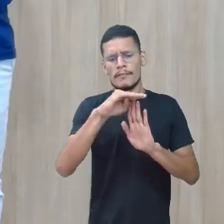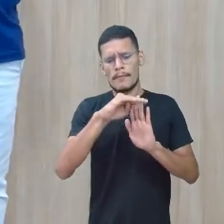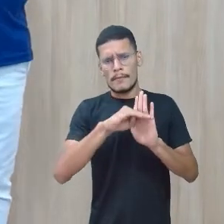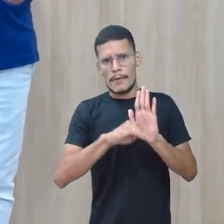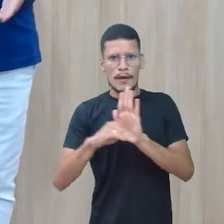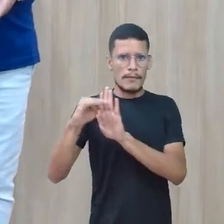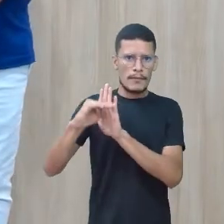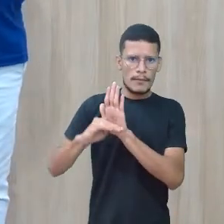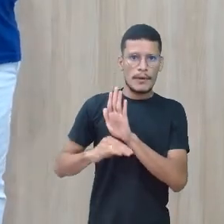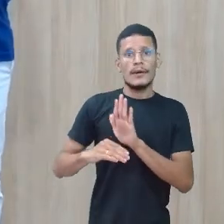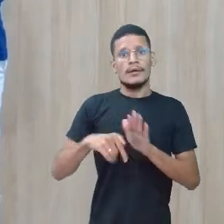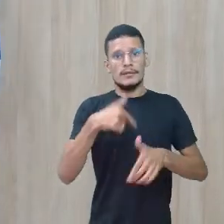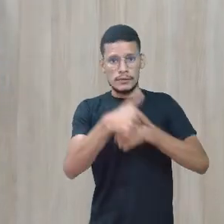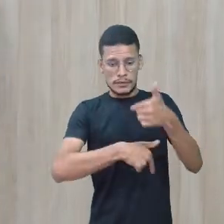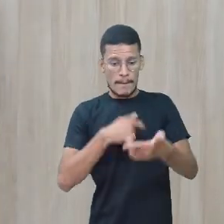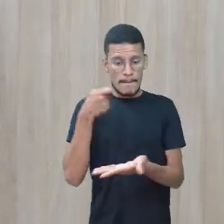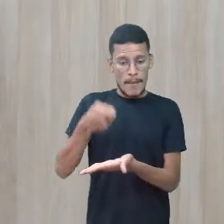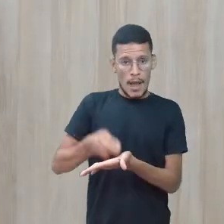eles pagavam